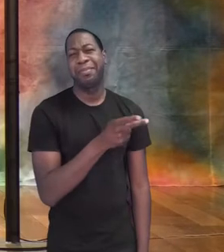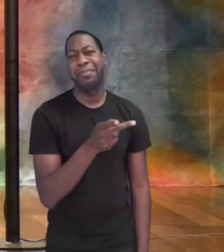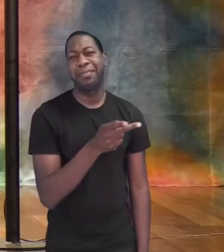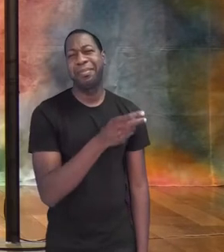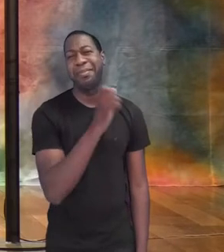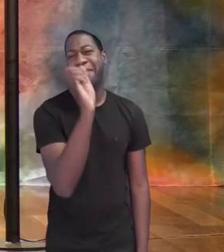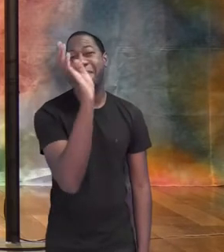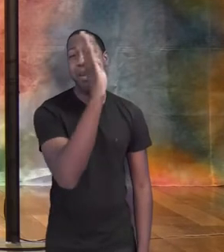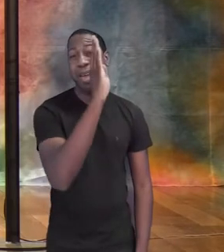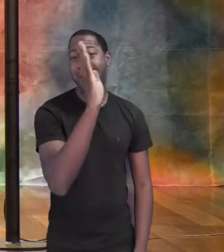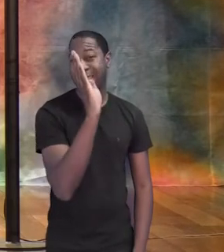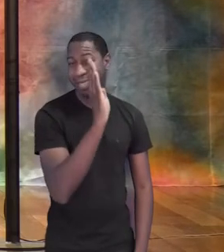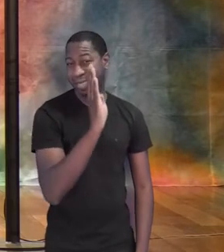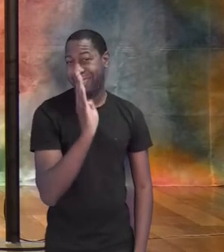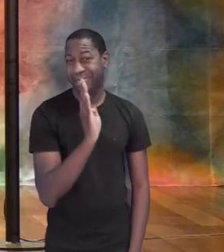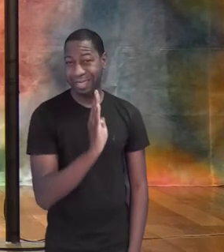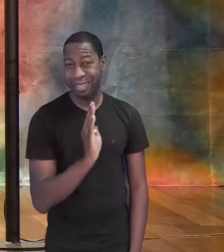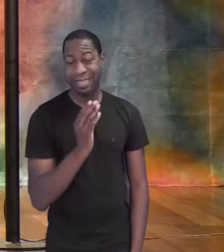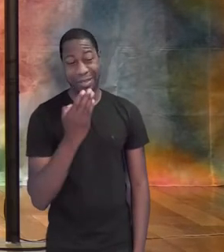italo-brasileira.